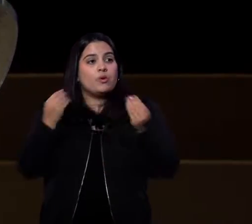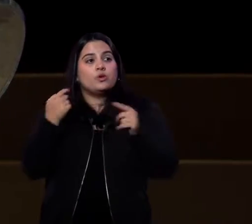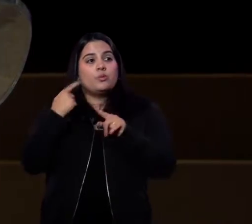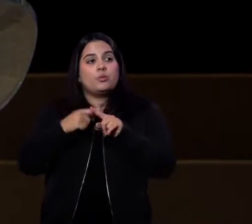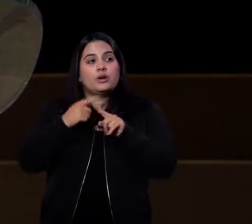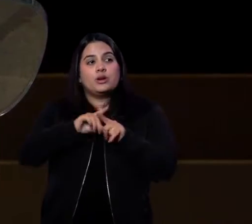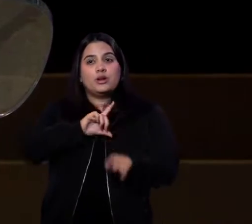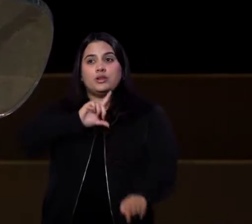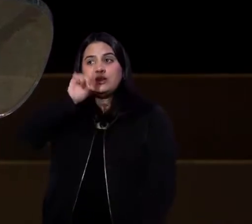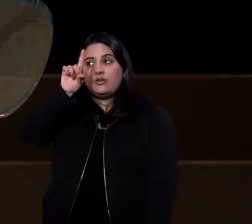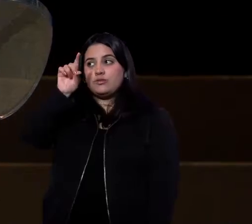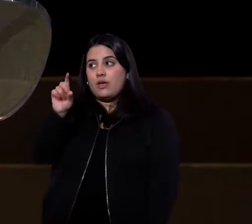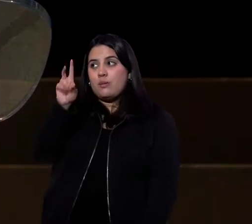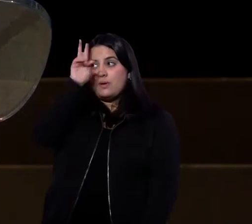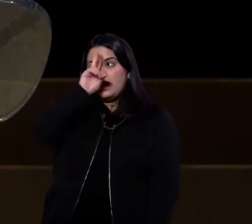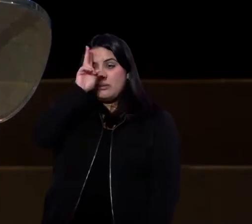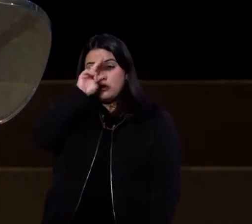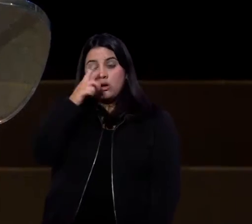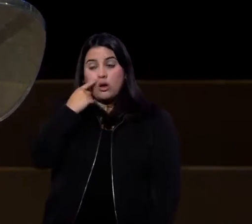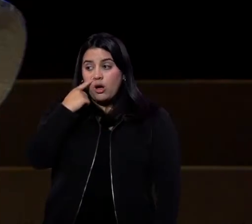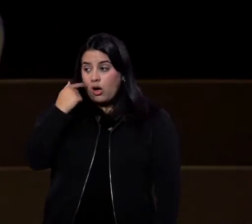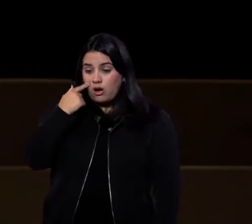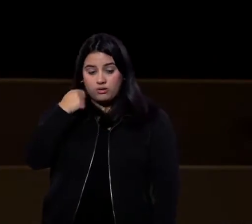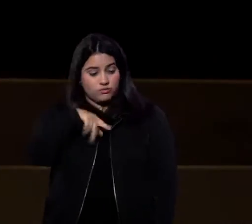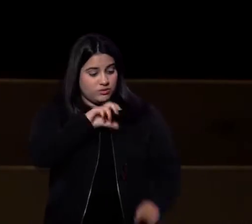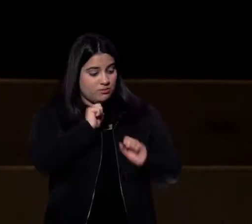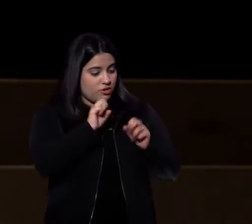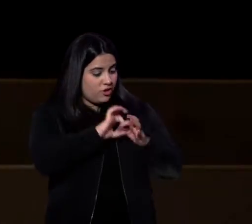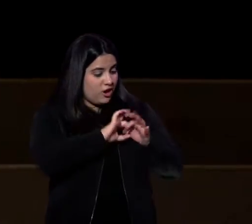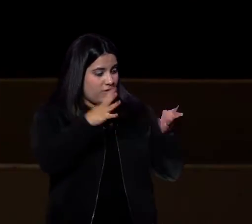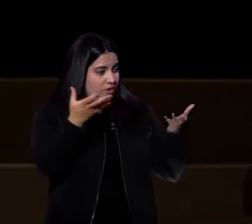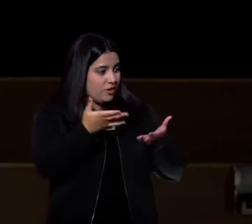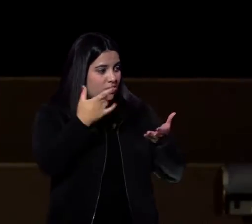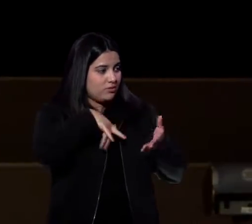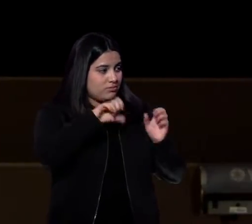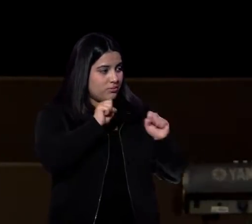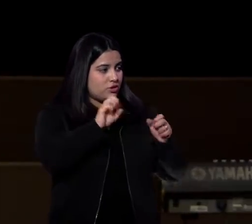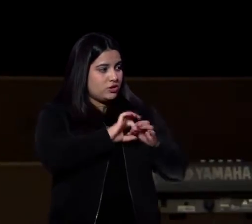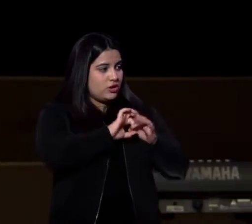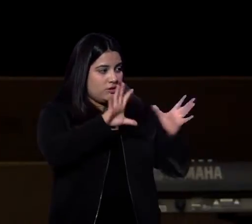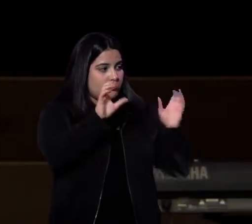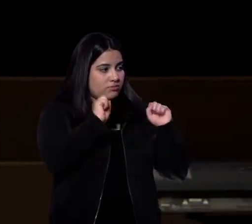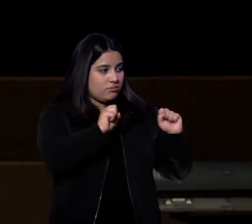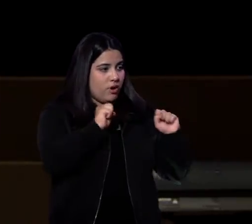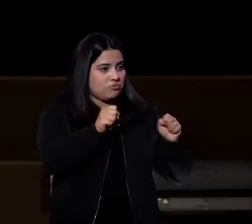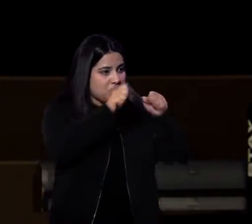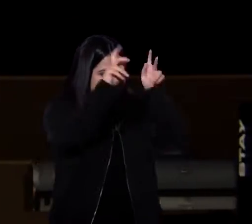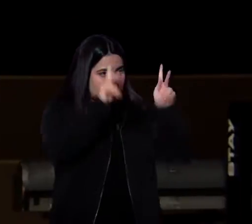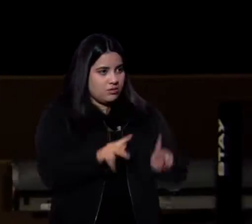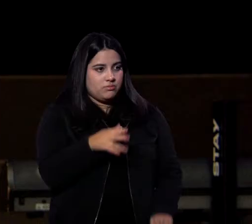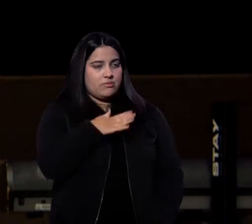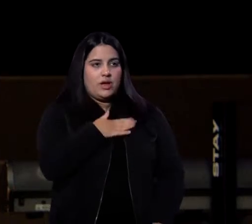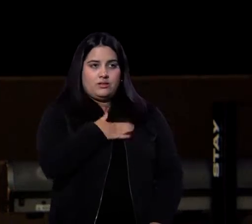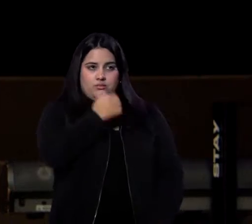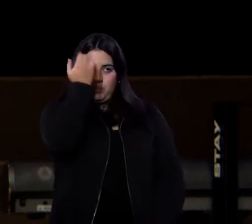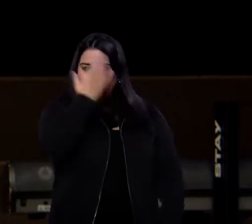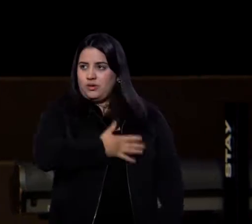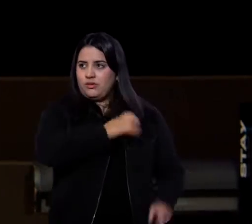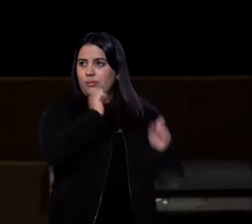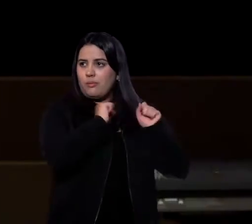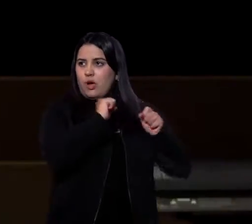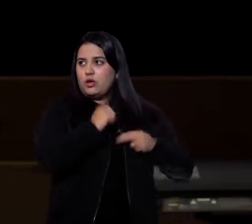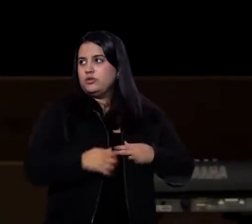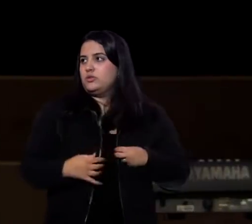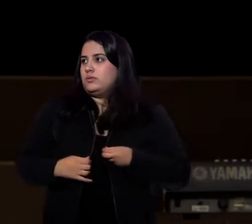você pode sair do tribunal. E você pode viver em liberdade, você pode viver em paz na minha presença. E